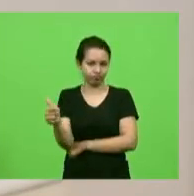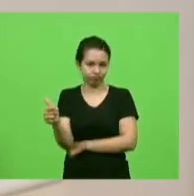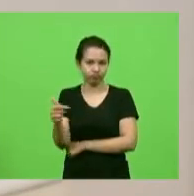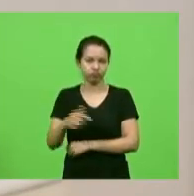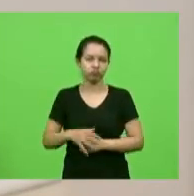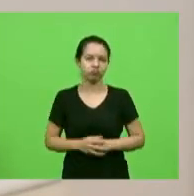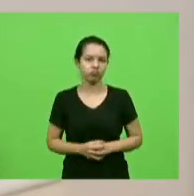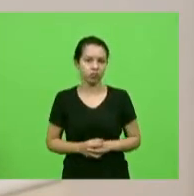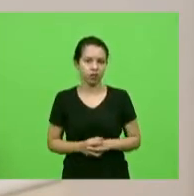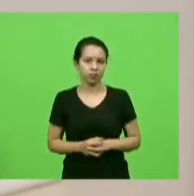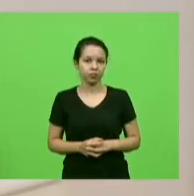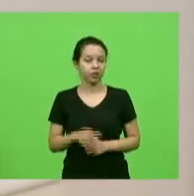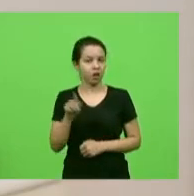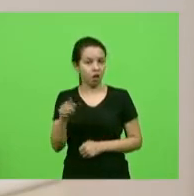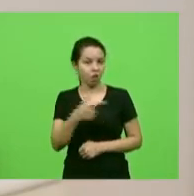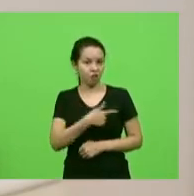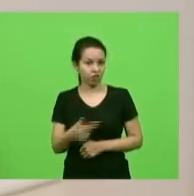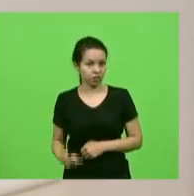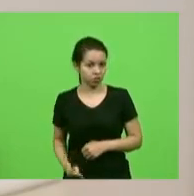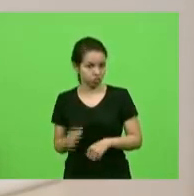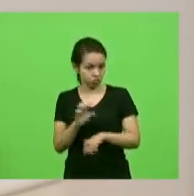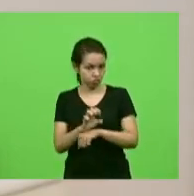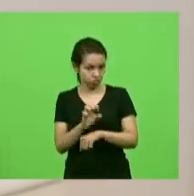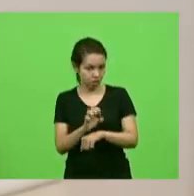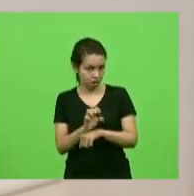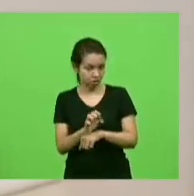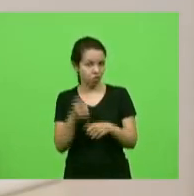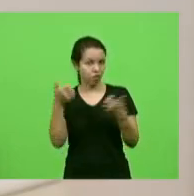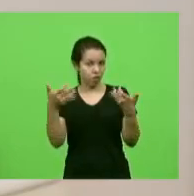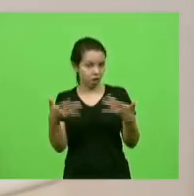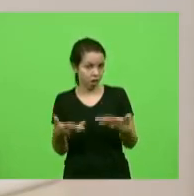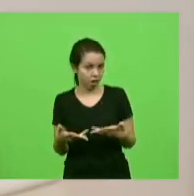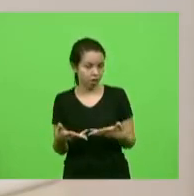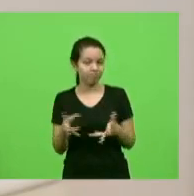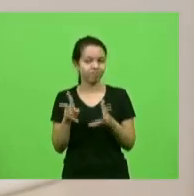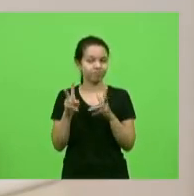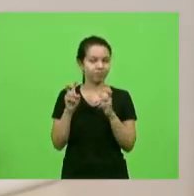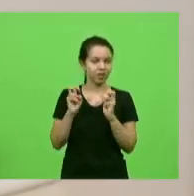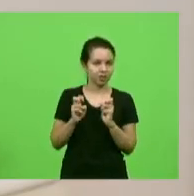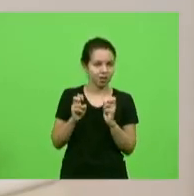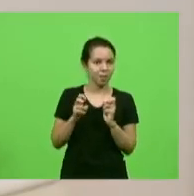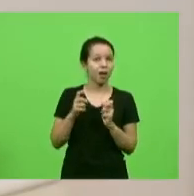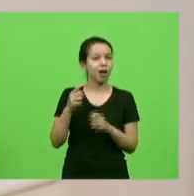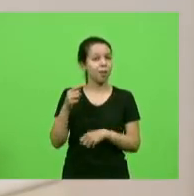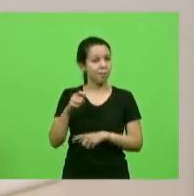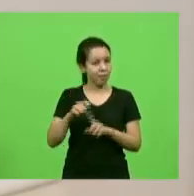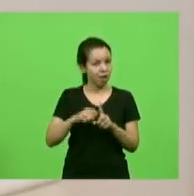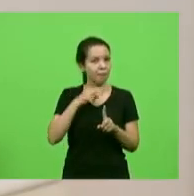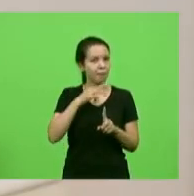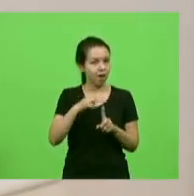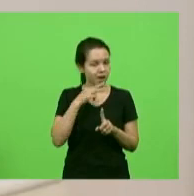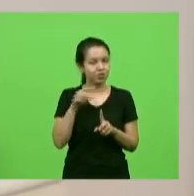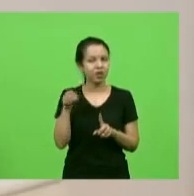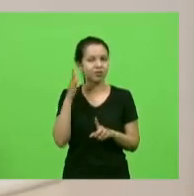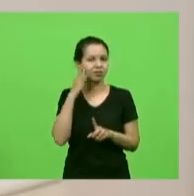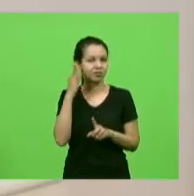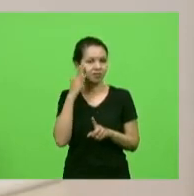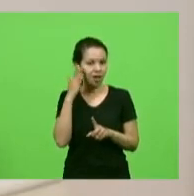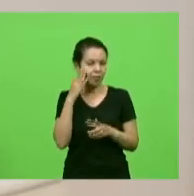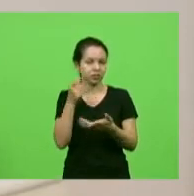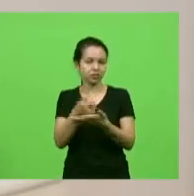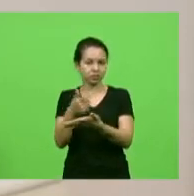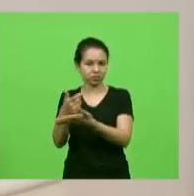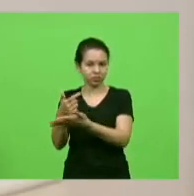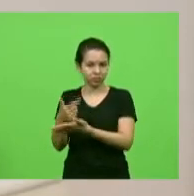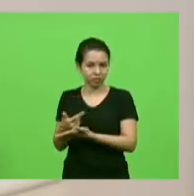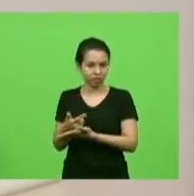Estado, percebe-se que, ainda em março, estava ciente das condições de mercado para aquisição dos respiradores, sendo possível que em